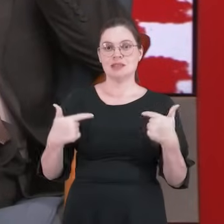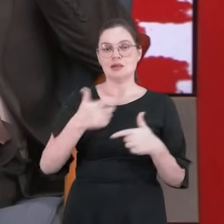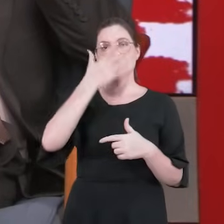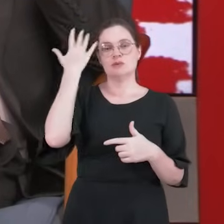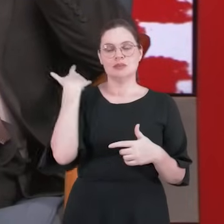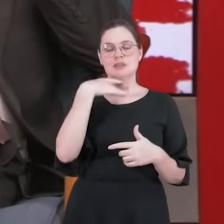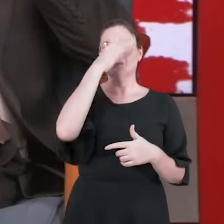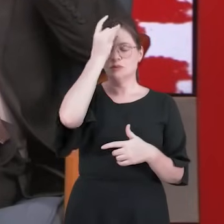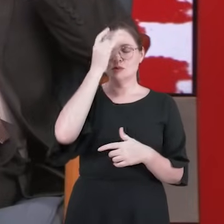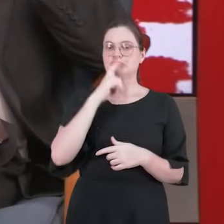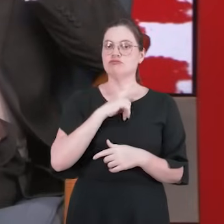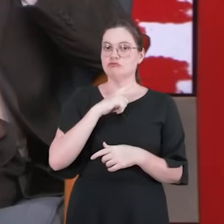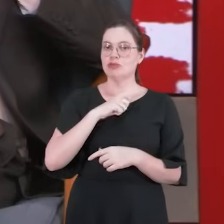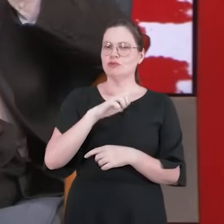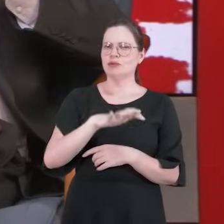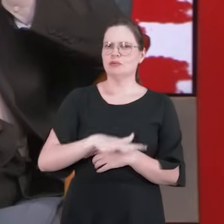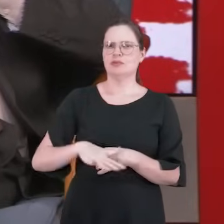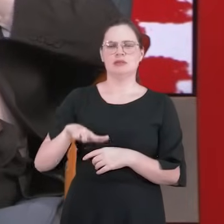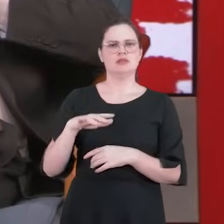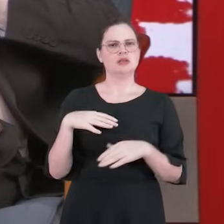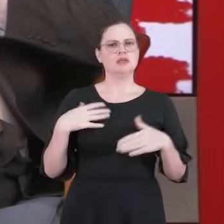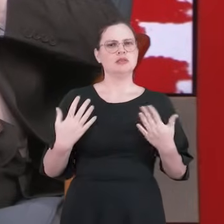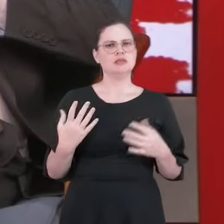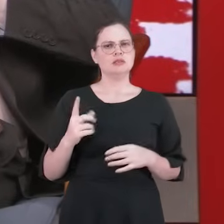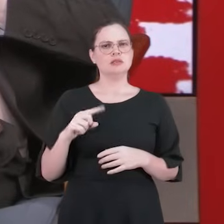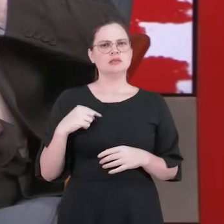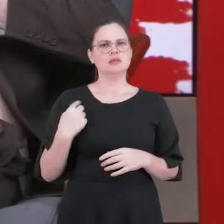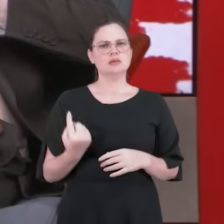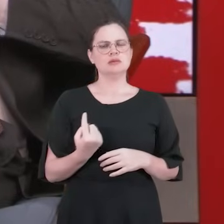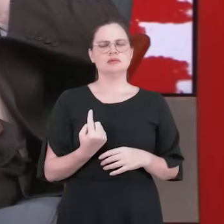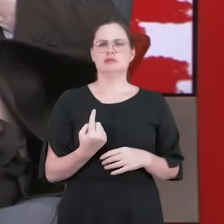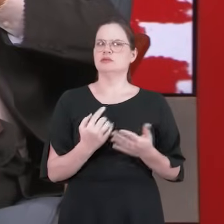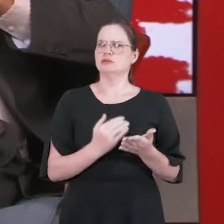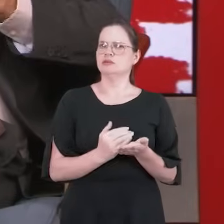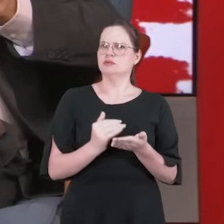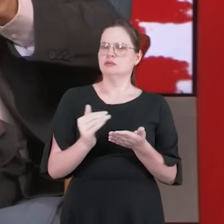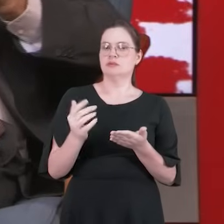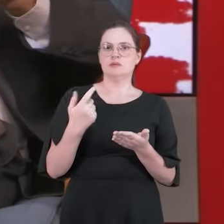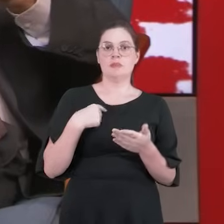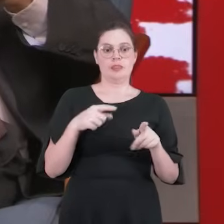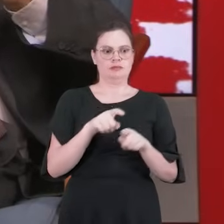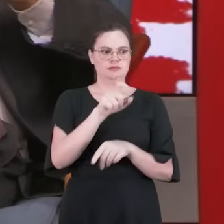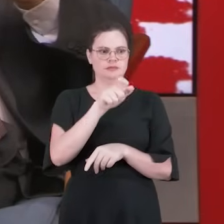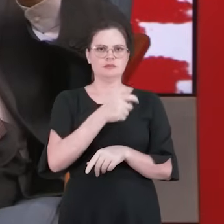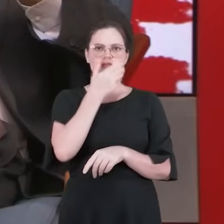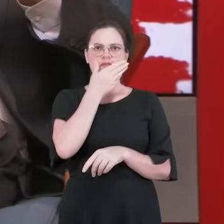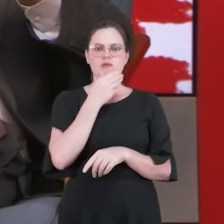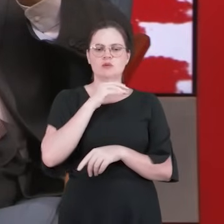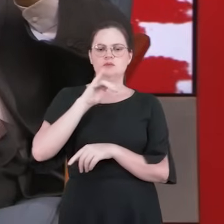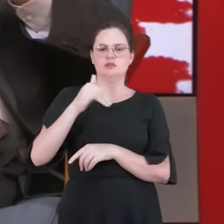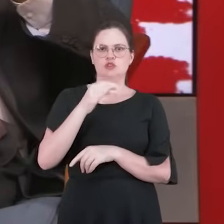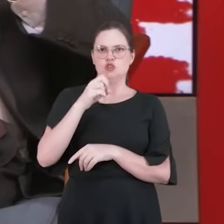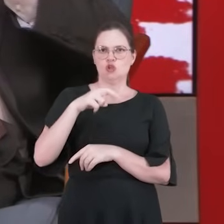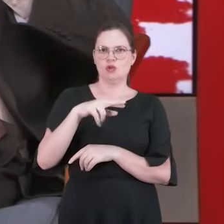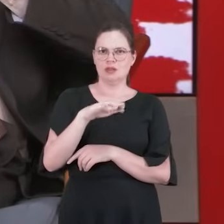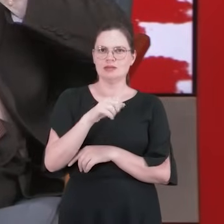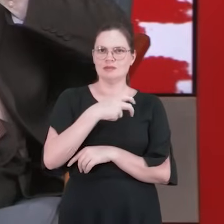Santo. Aí nós começamos, nem Jonas, que teve a revelação do clamor,